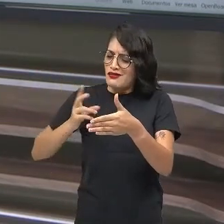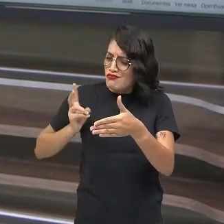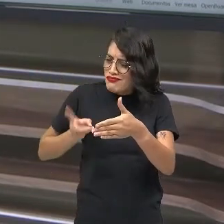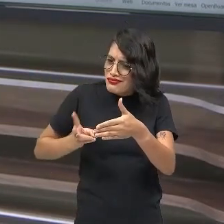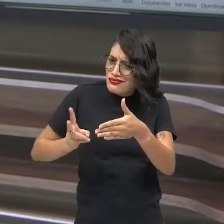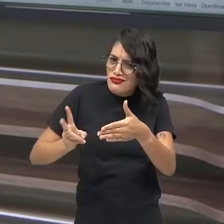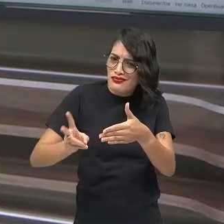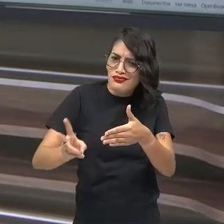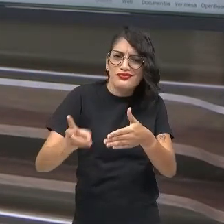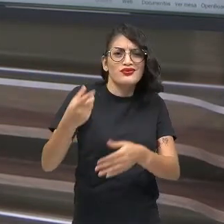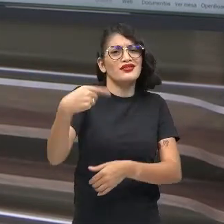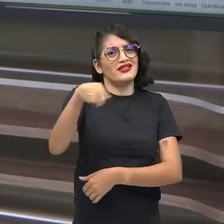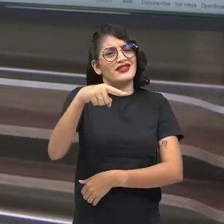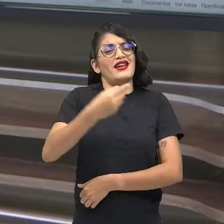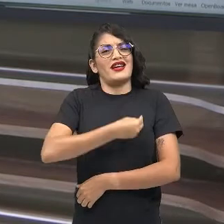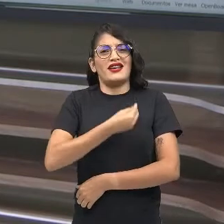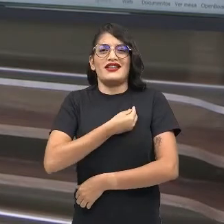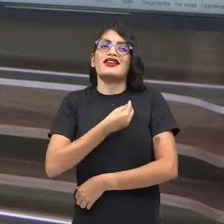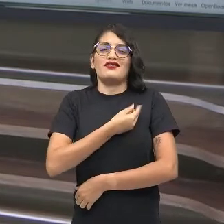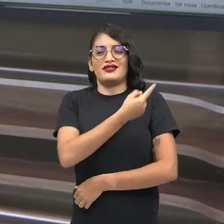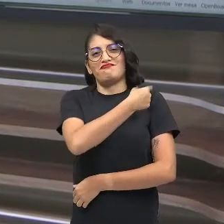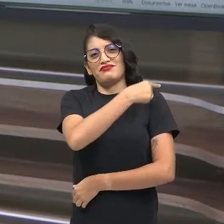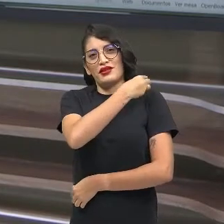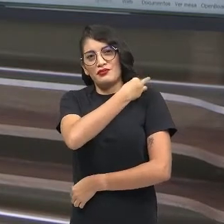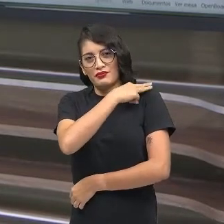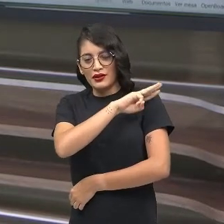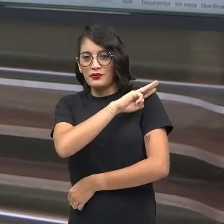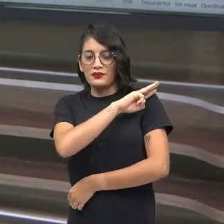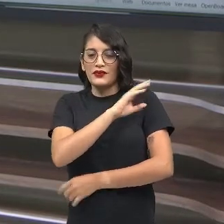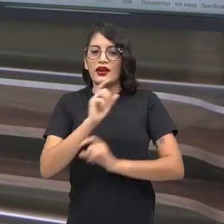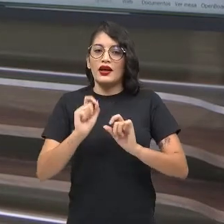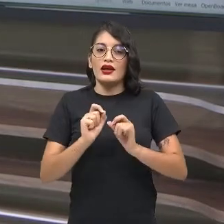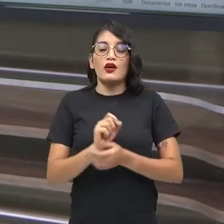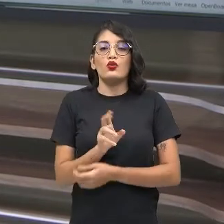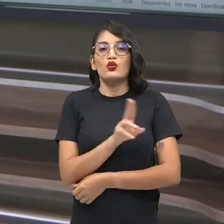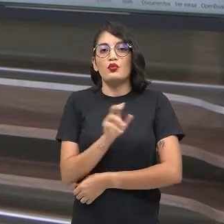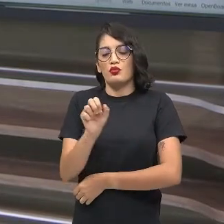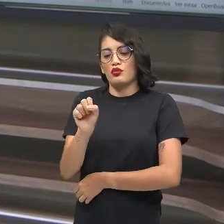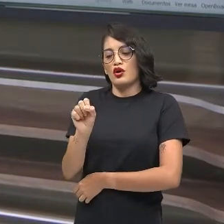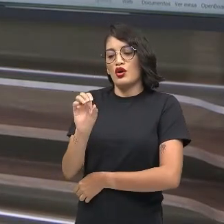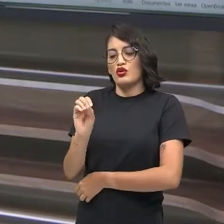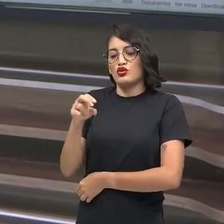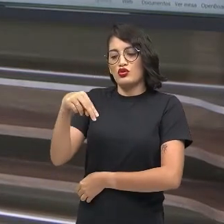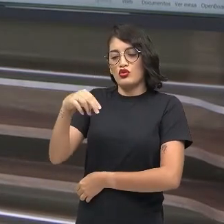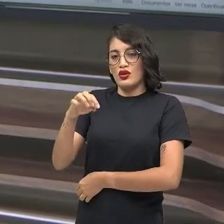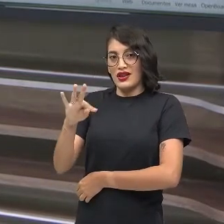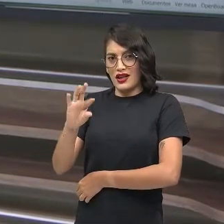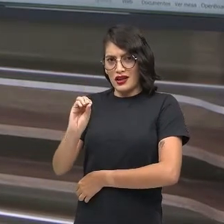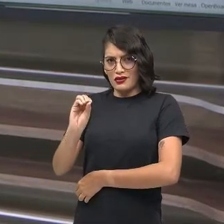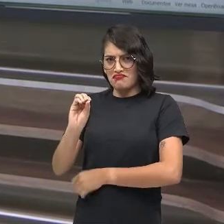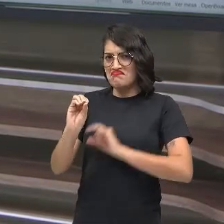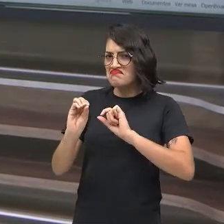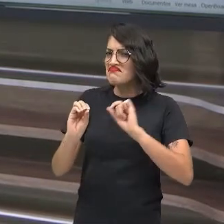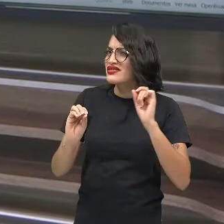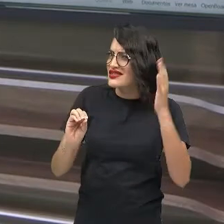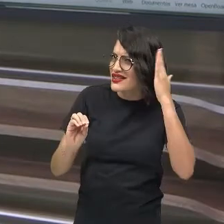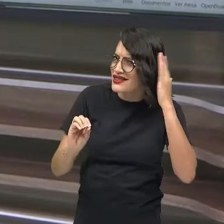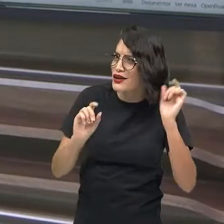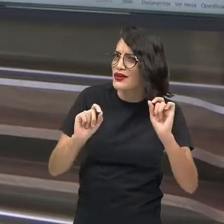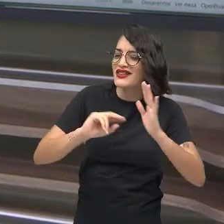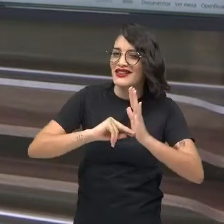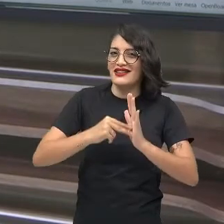muito tempo na sua vida escolar, lá no ensino médio, que é o soneto. Você já deve ter ouvido falar sobre o soneto e nós